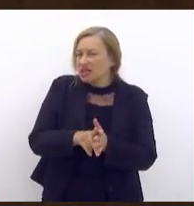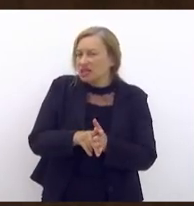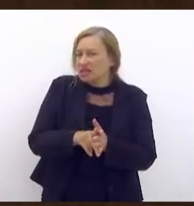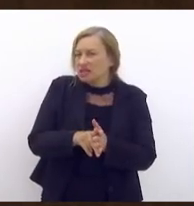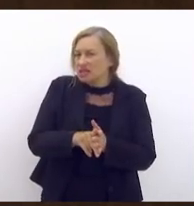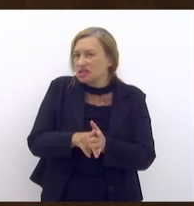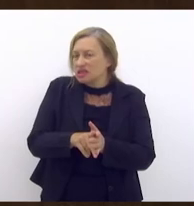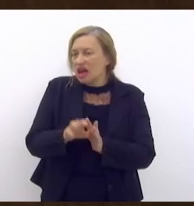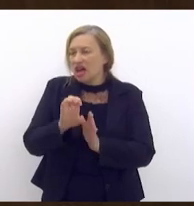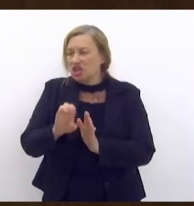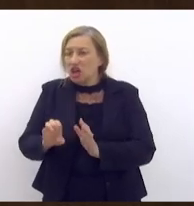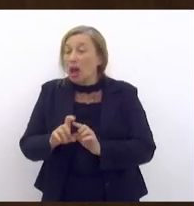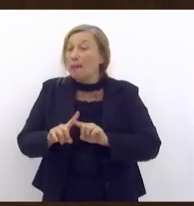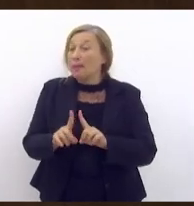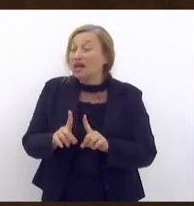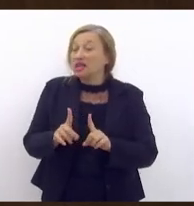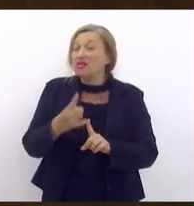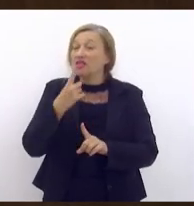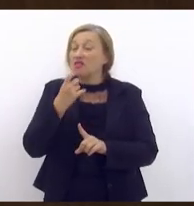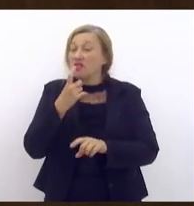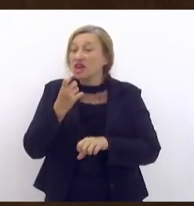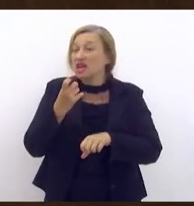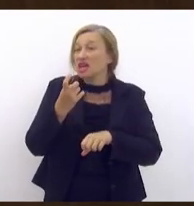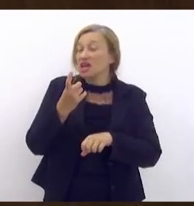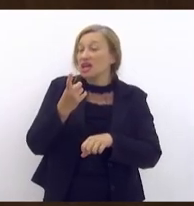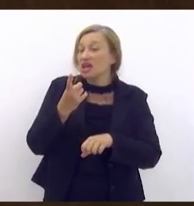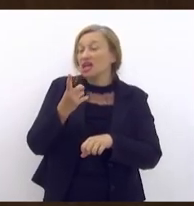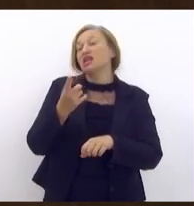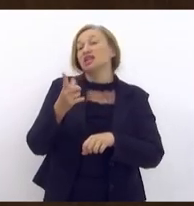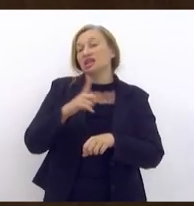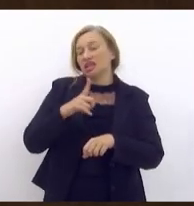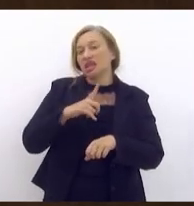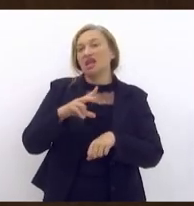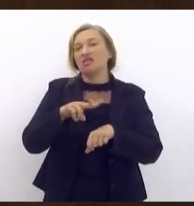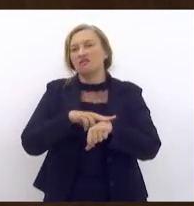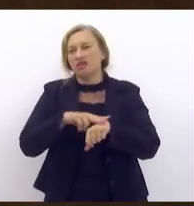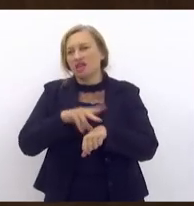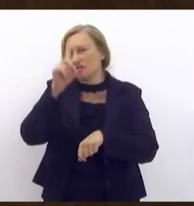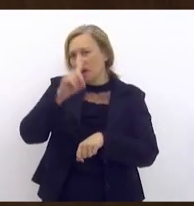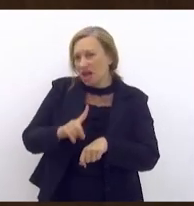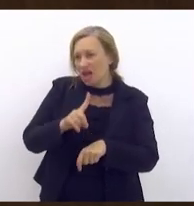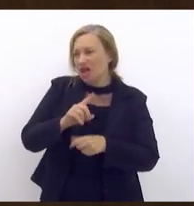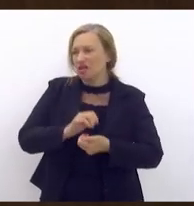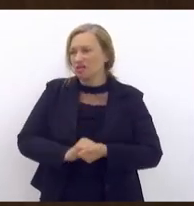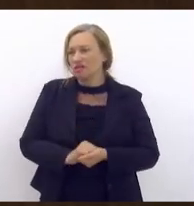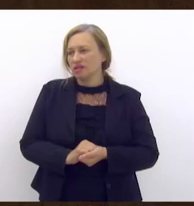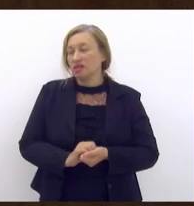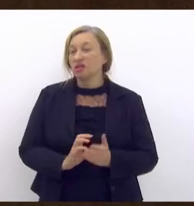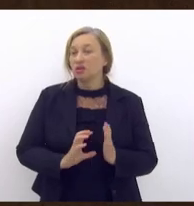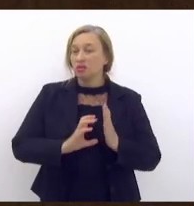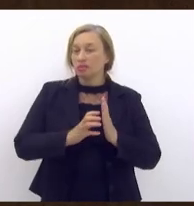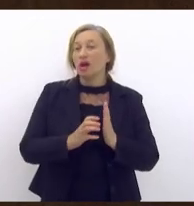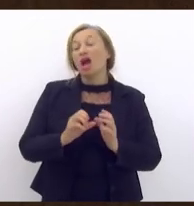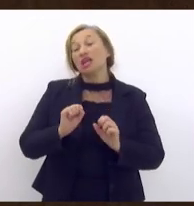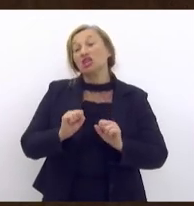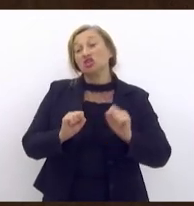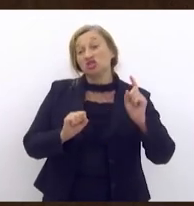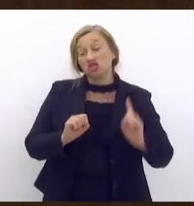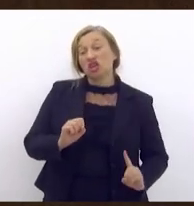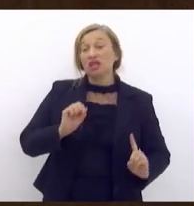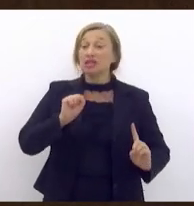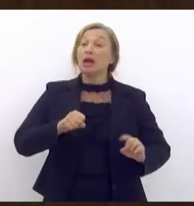verde e amarelo, como pode ser que a grande maioria que estavam ali sejam de direita, sim. Agora, o que eu